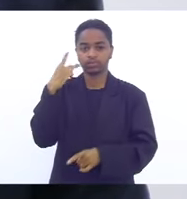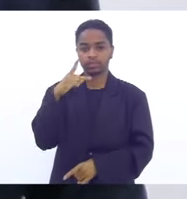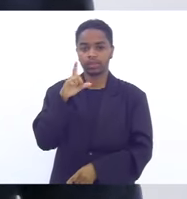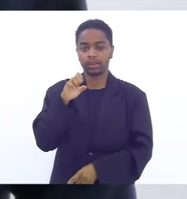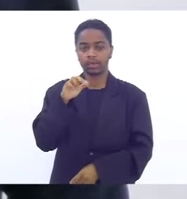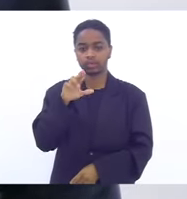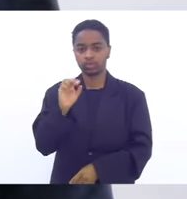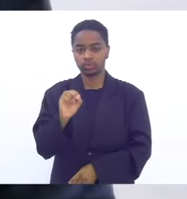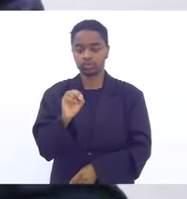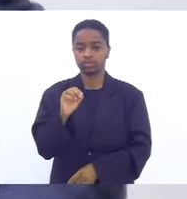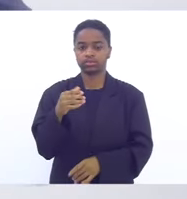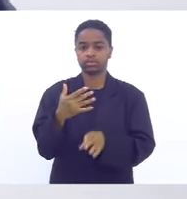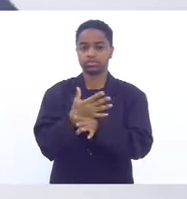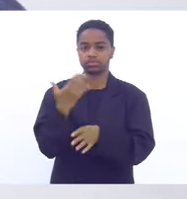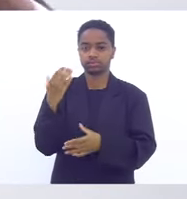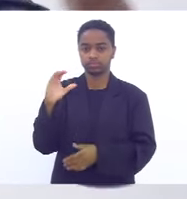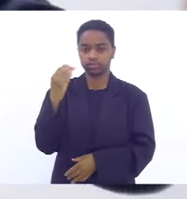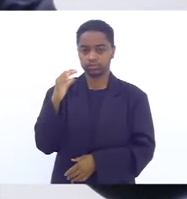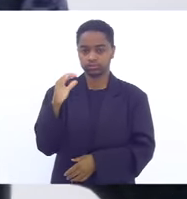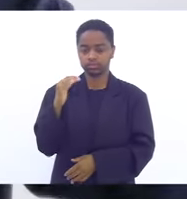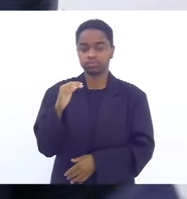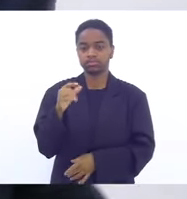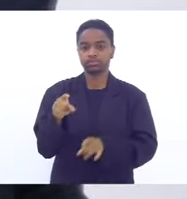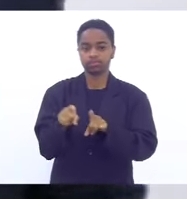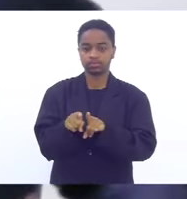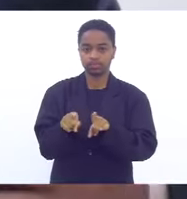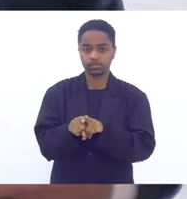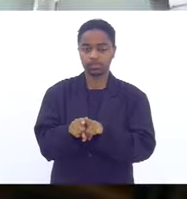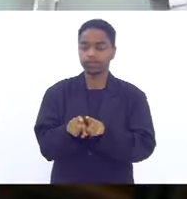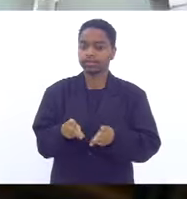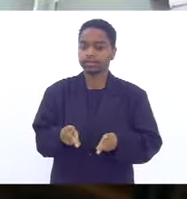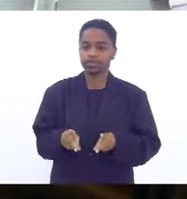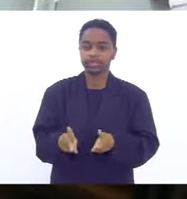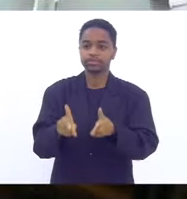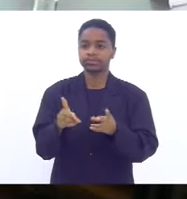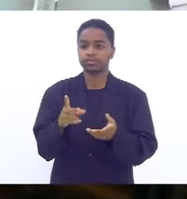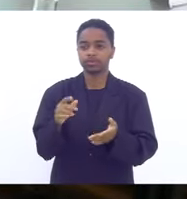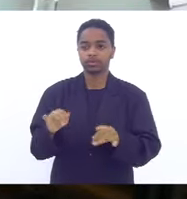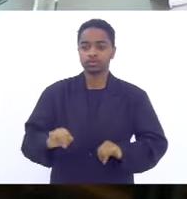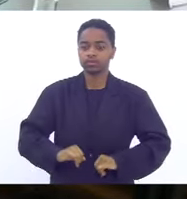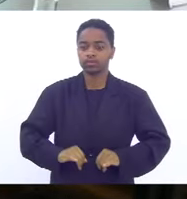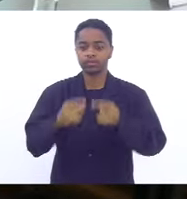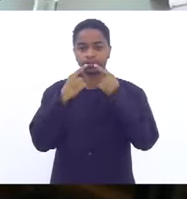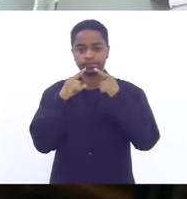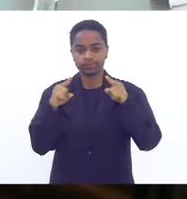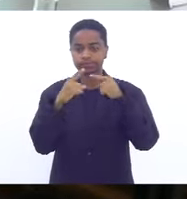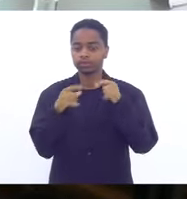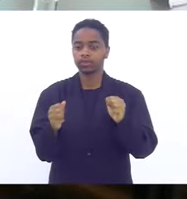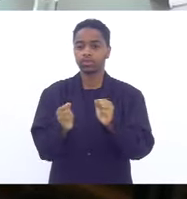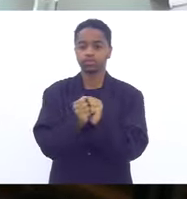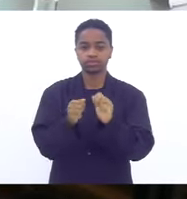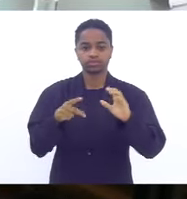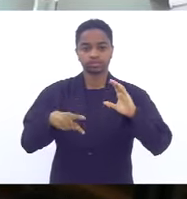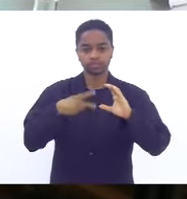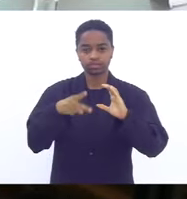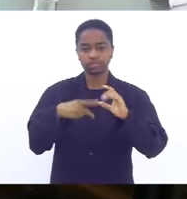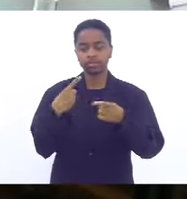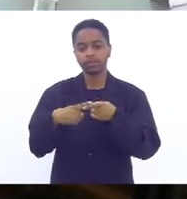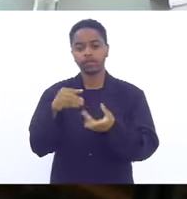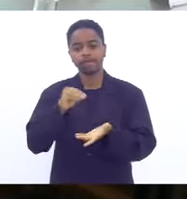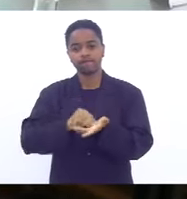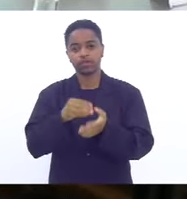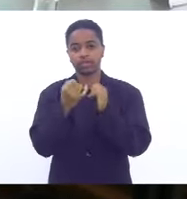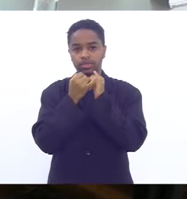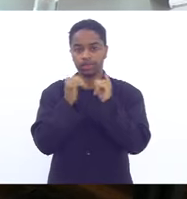do município de Niterói, que permanentemente sofrem com reclamações junto à Câmara Municipal da cidade da falta de